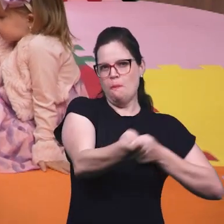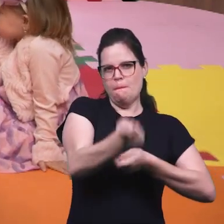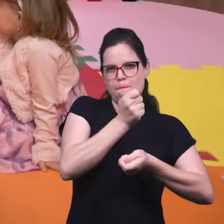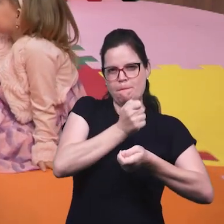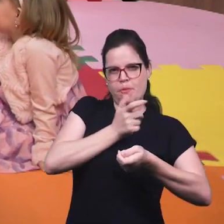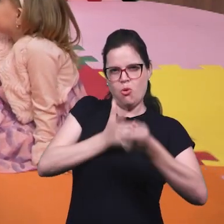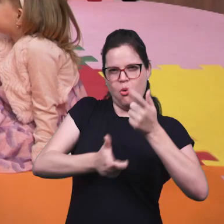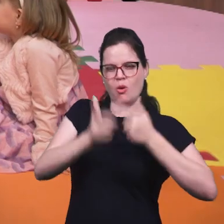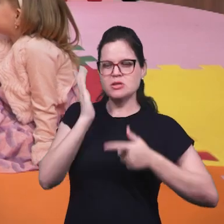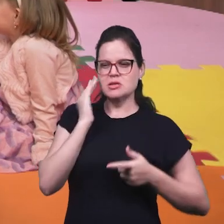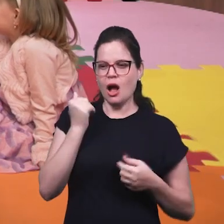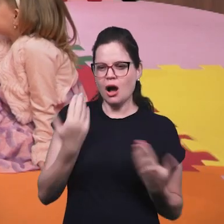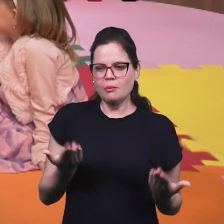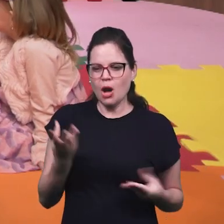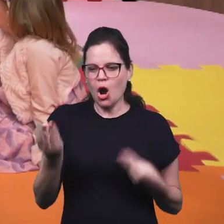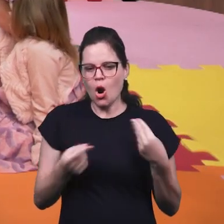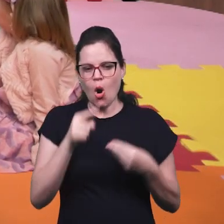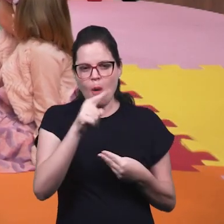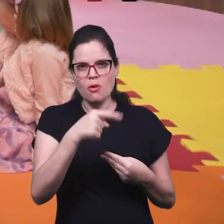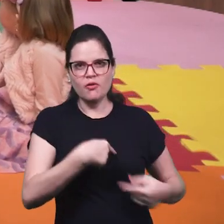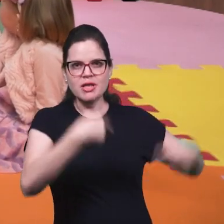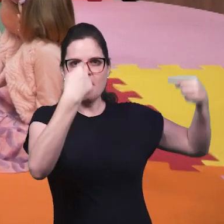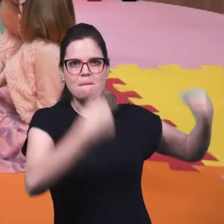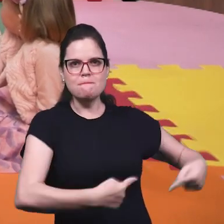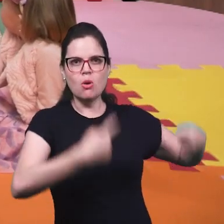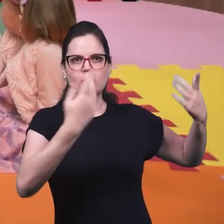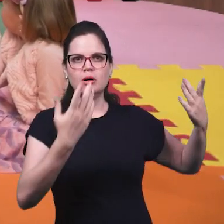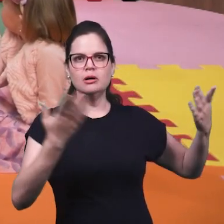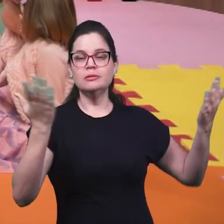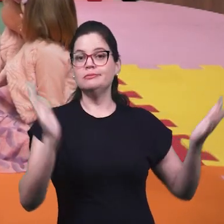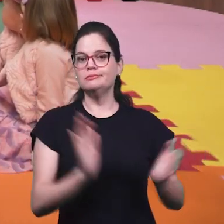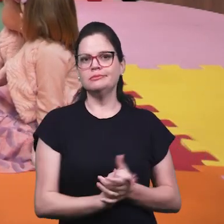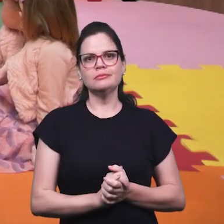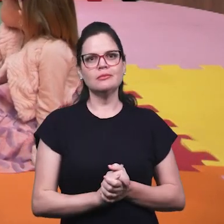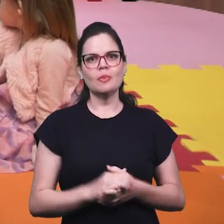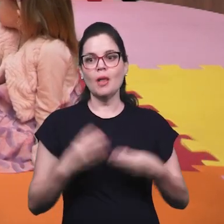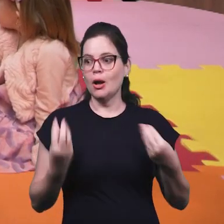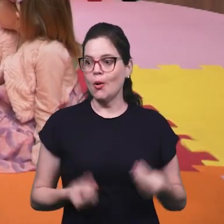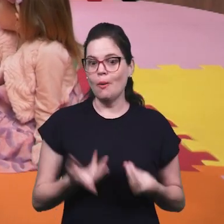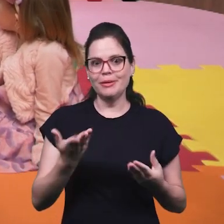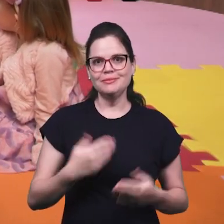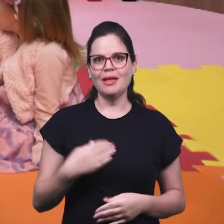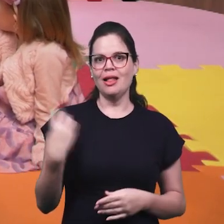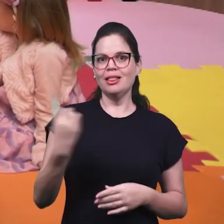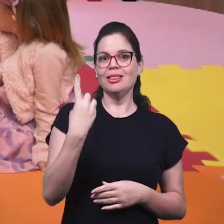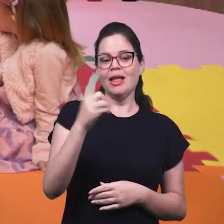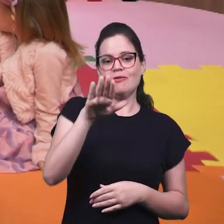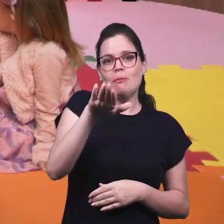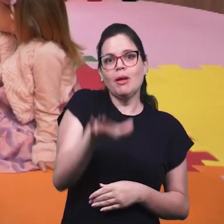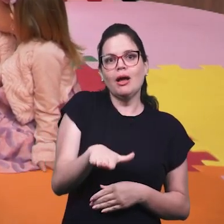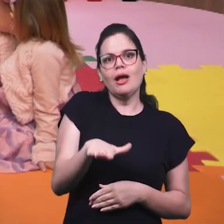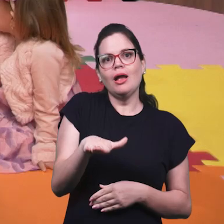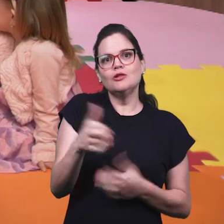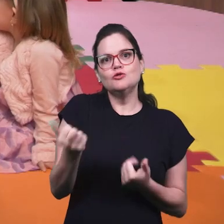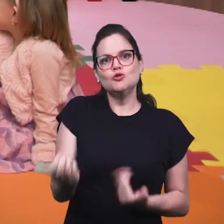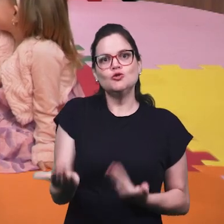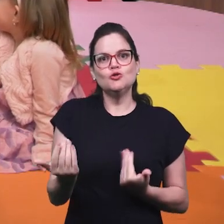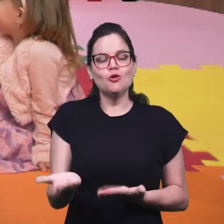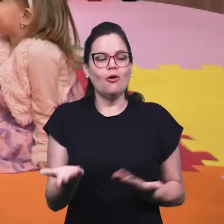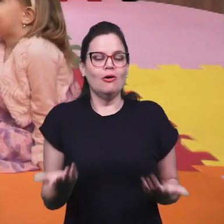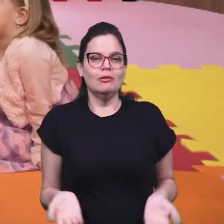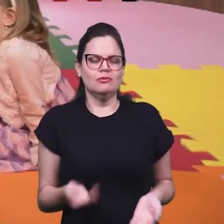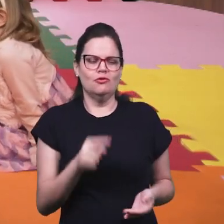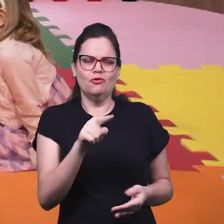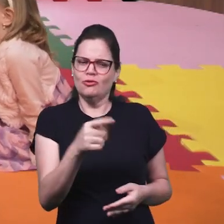vai enfrentar o gigante? Ele era pequeno, Davi era moço ainda. Mas